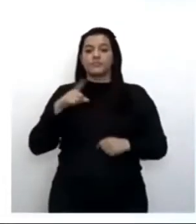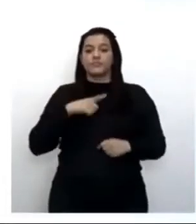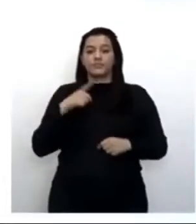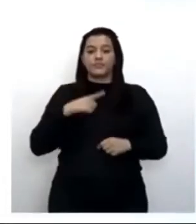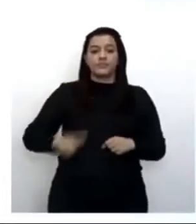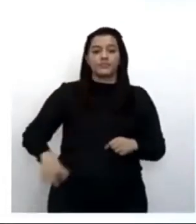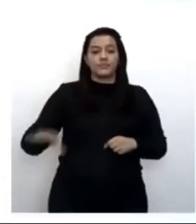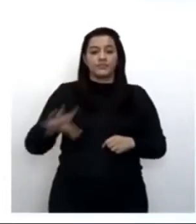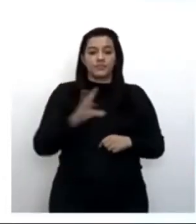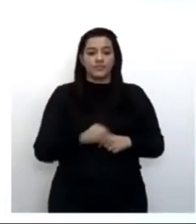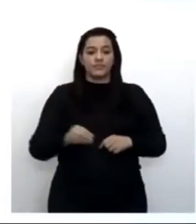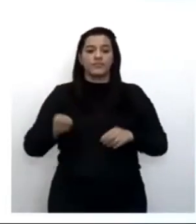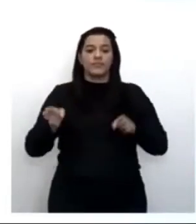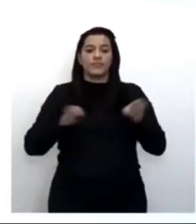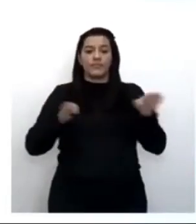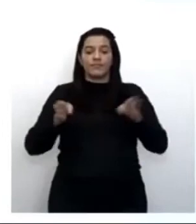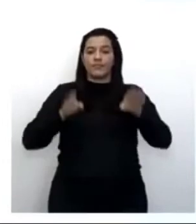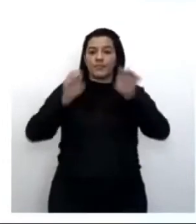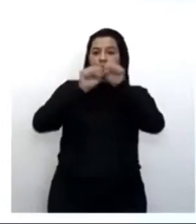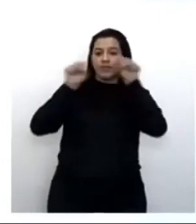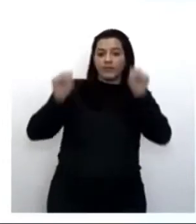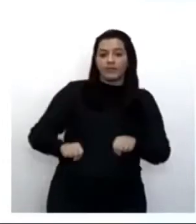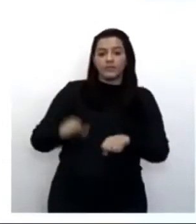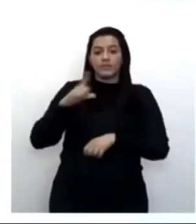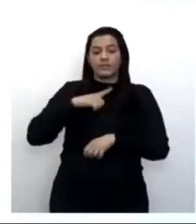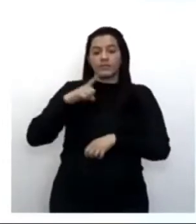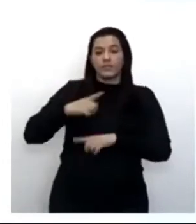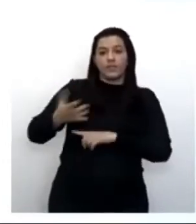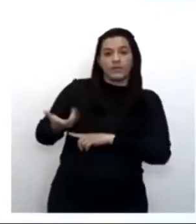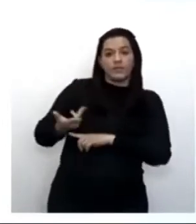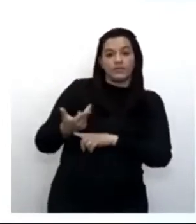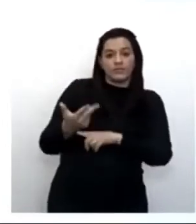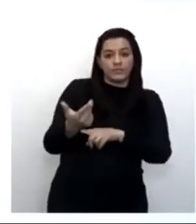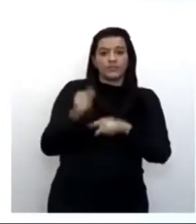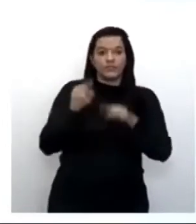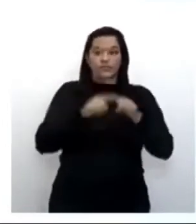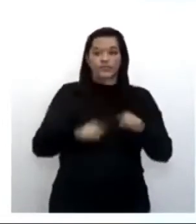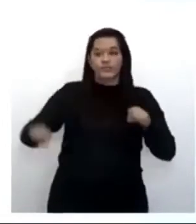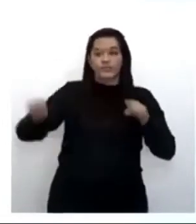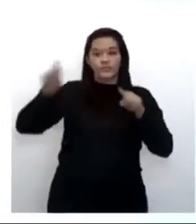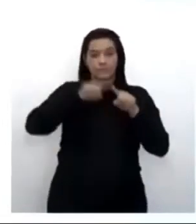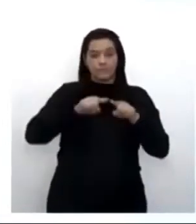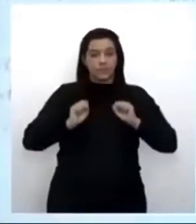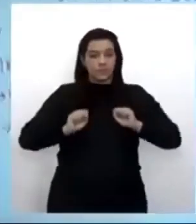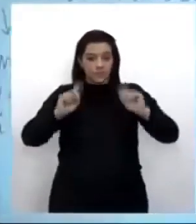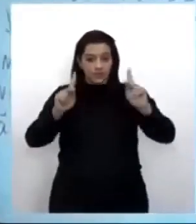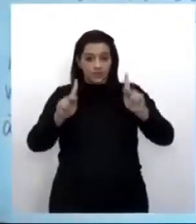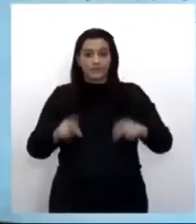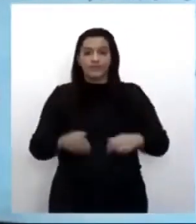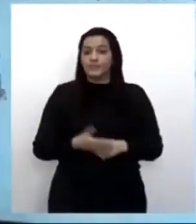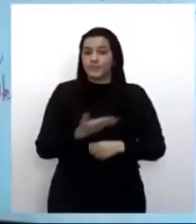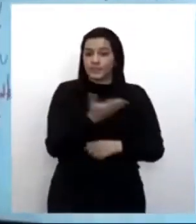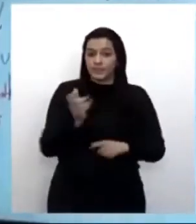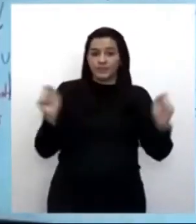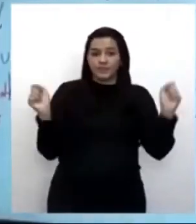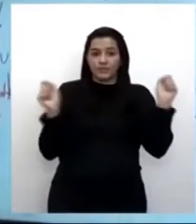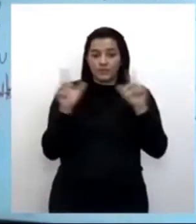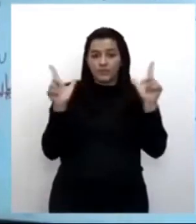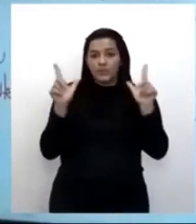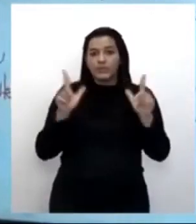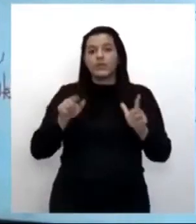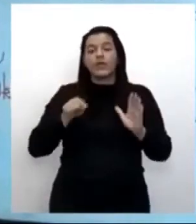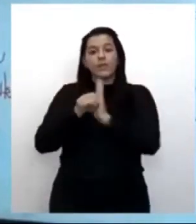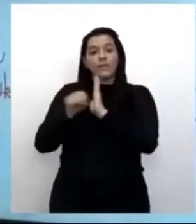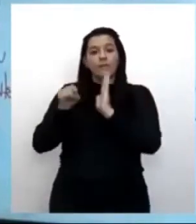o diâmetro aí desse sistema, você tem a velocidade angular. Certo, pessoal? Então fique atento a essas